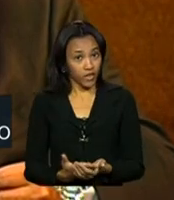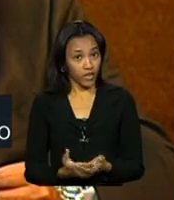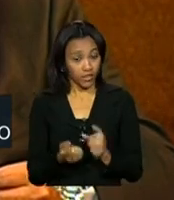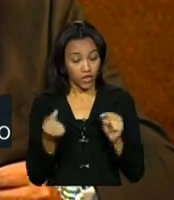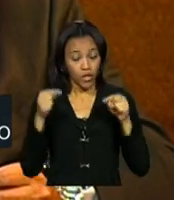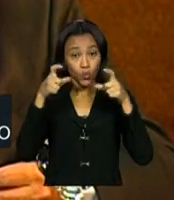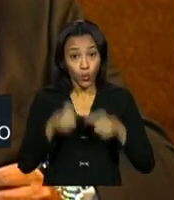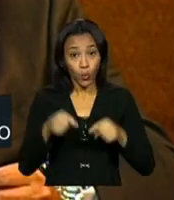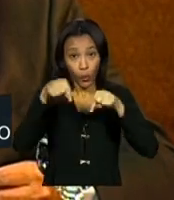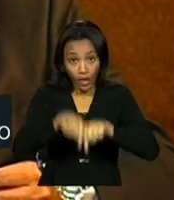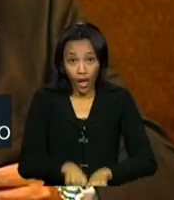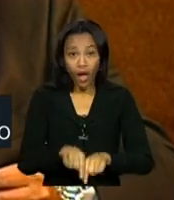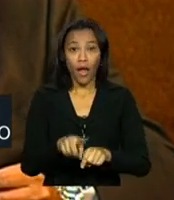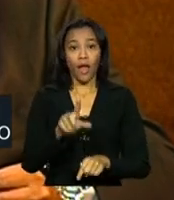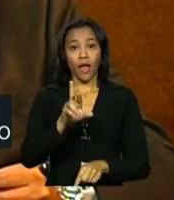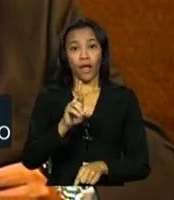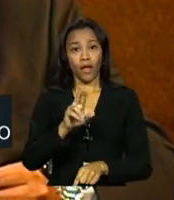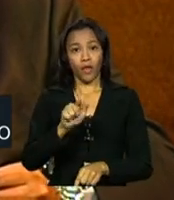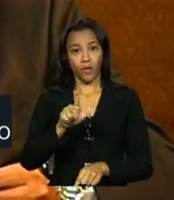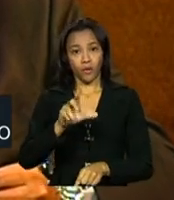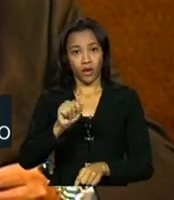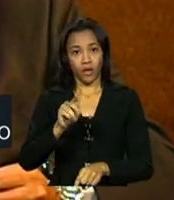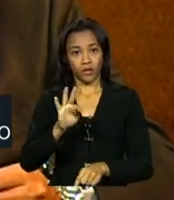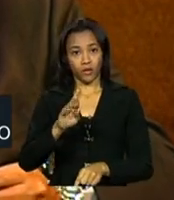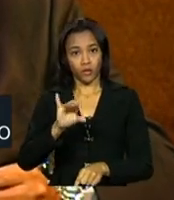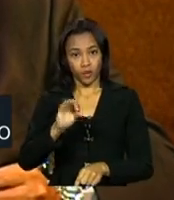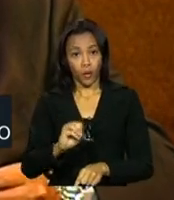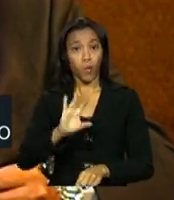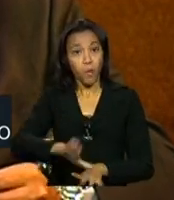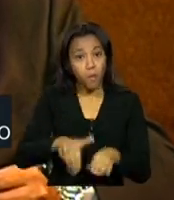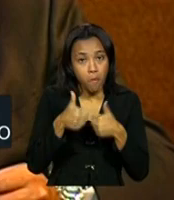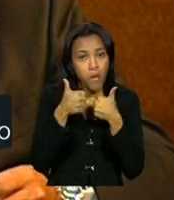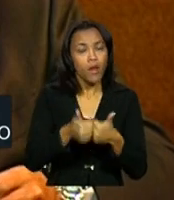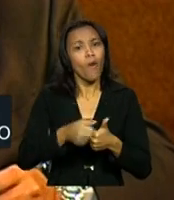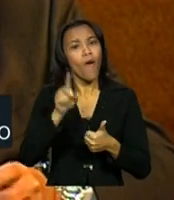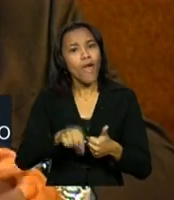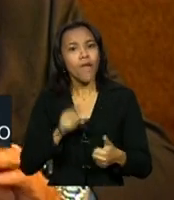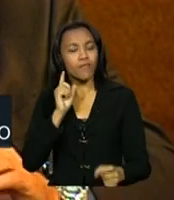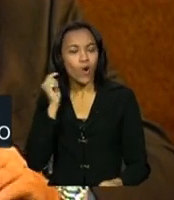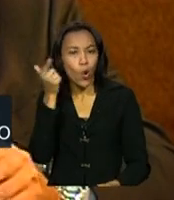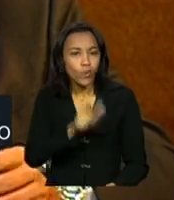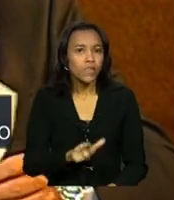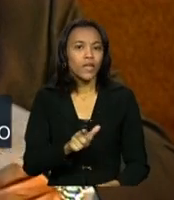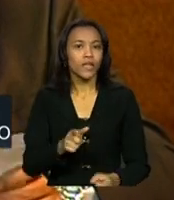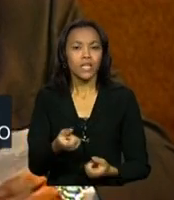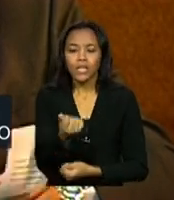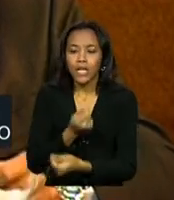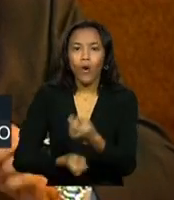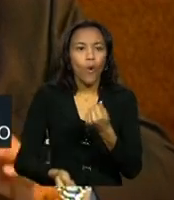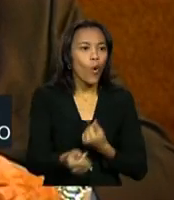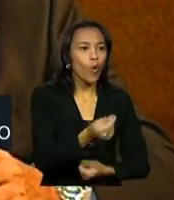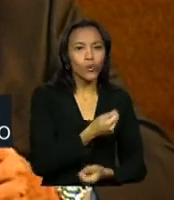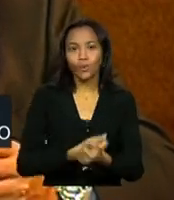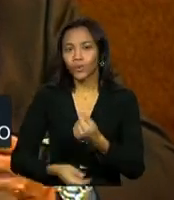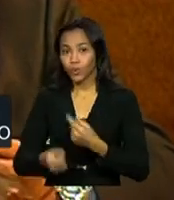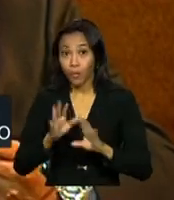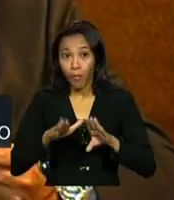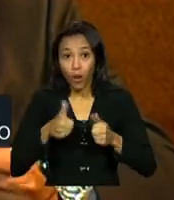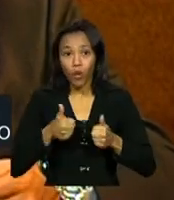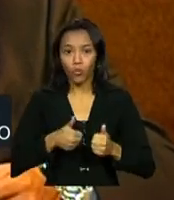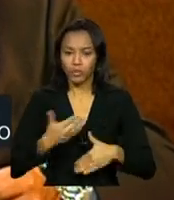regulatório mais propício será seu ambiente para negócios e melhor será seu